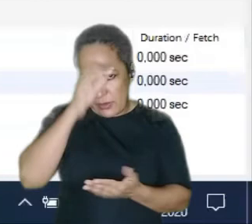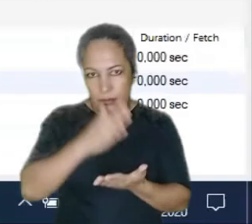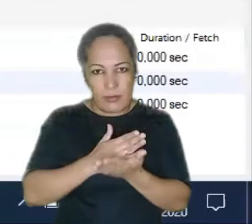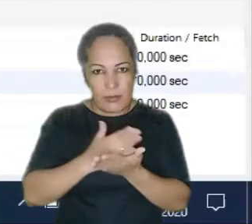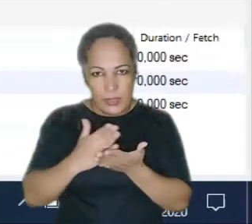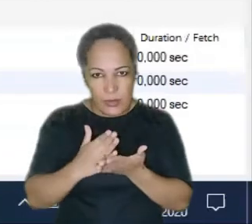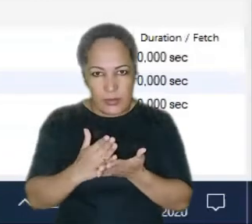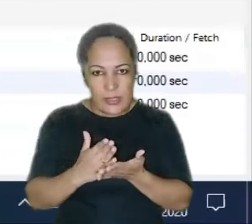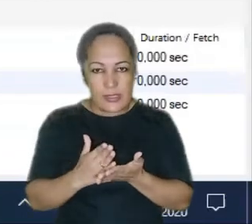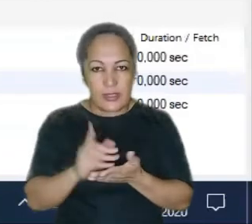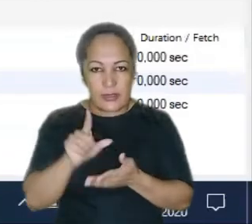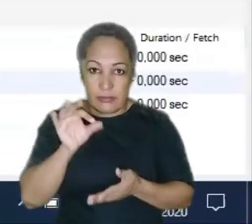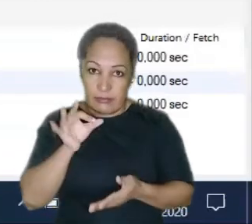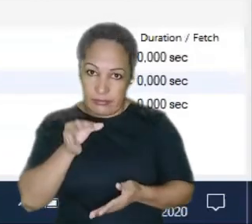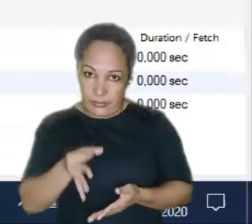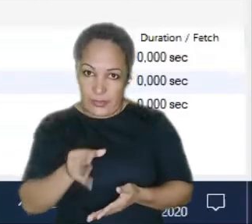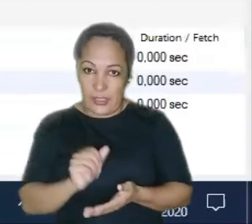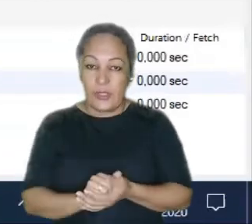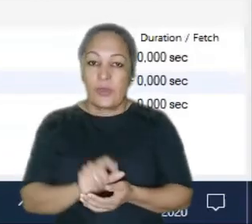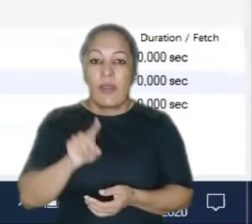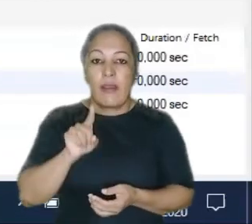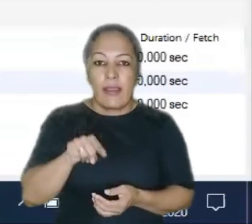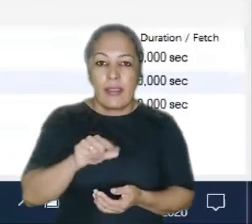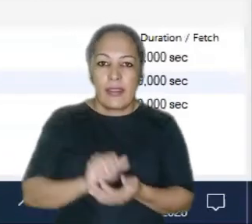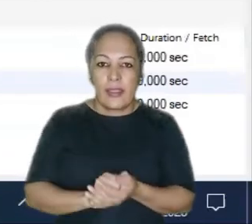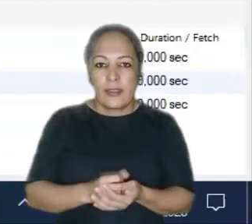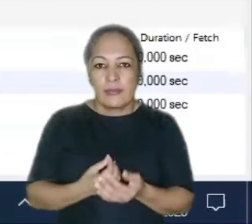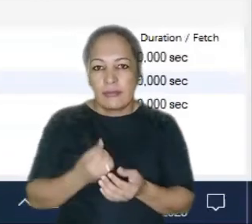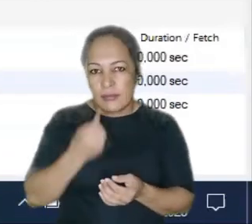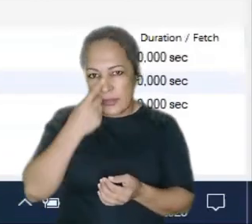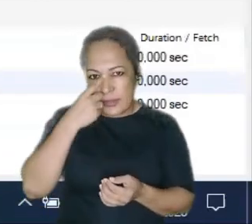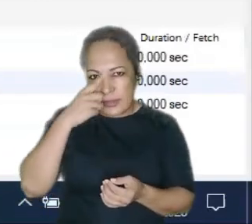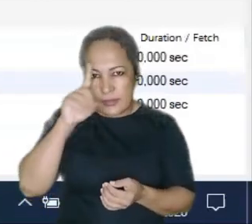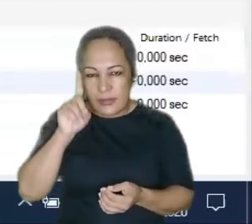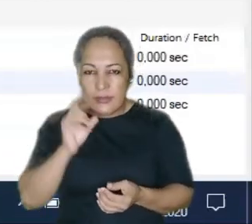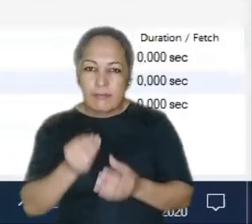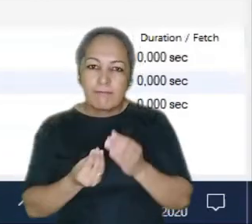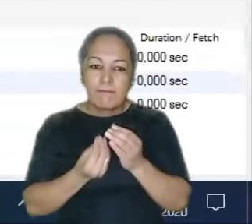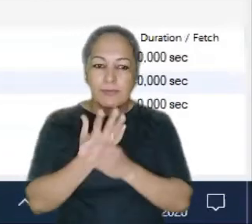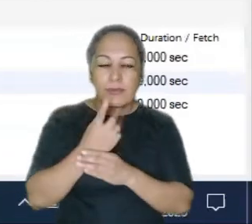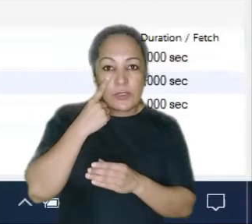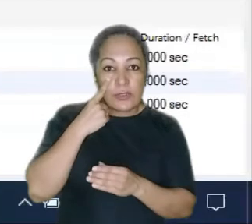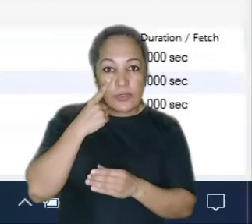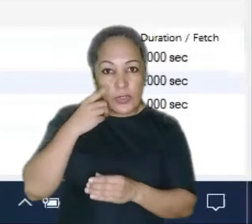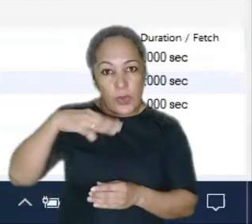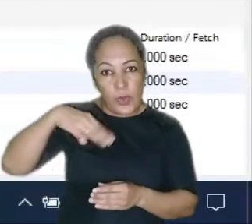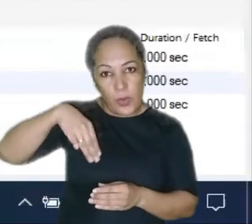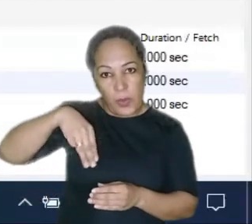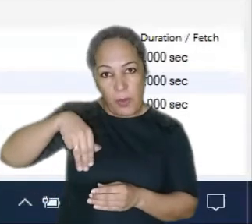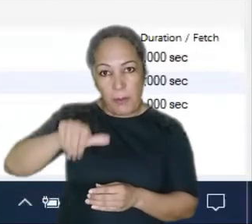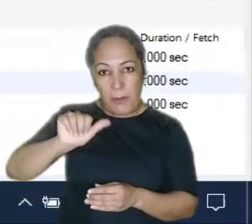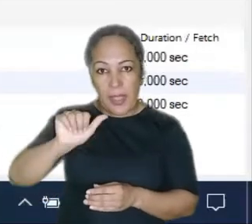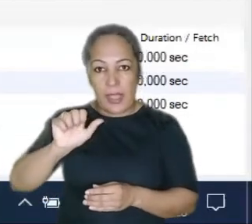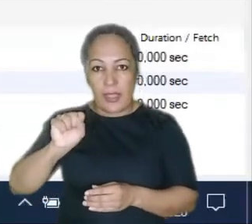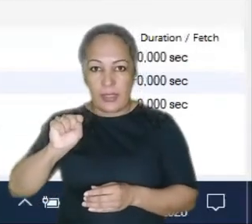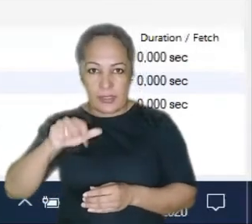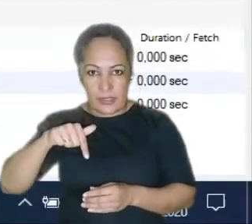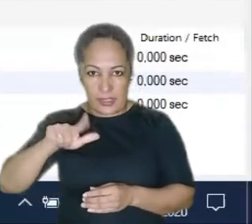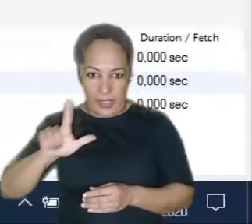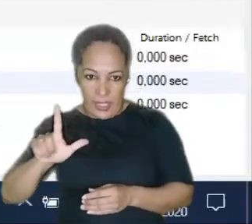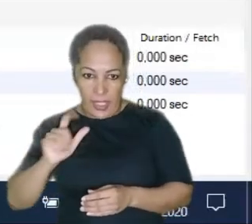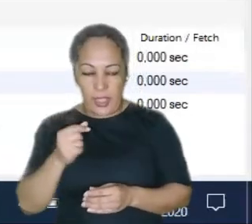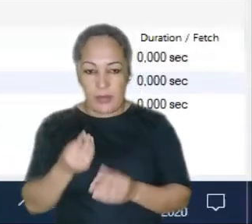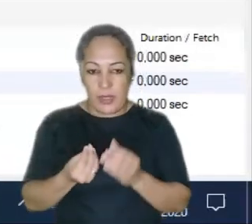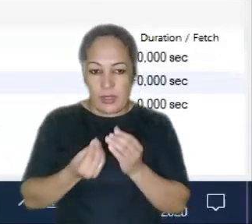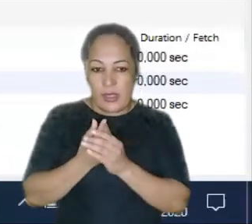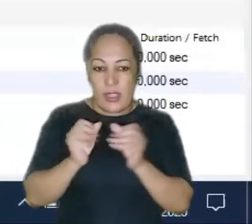certo? É criar um script. Você tá vendo aqui, ó, SQL, ó, o maisinho para criar e aqui para abrir. Então, eu posso vir aqui,